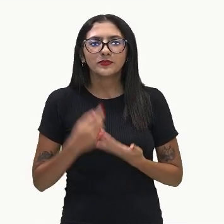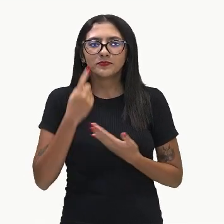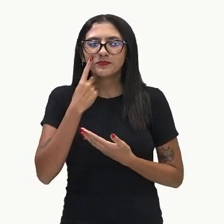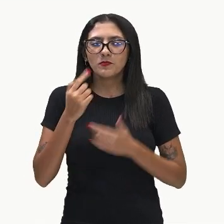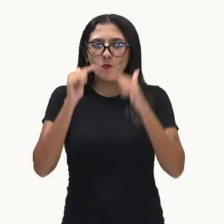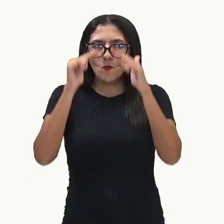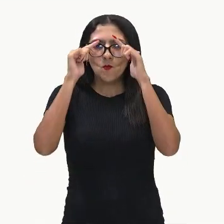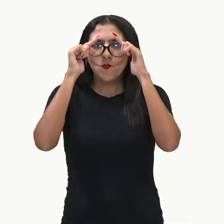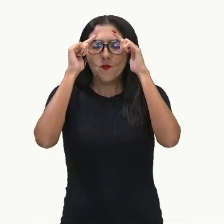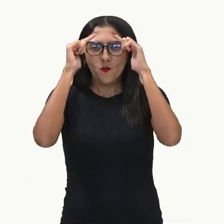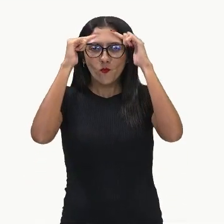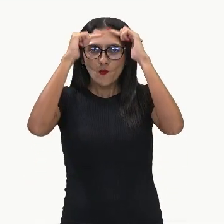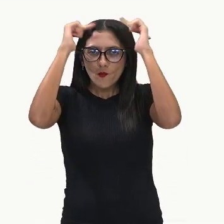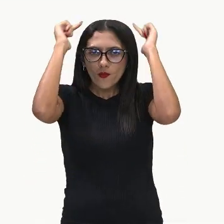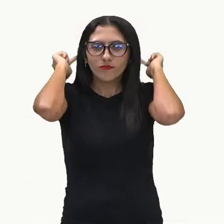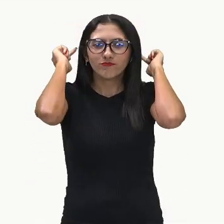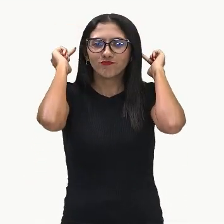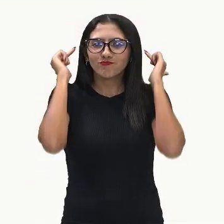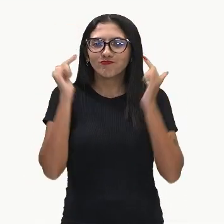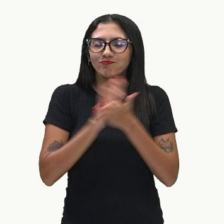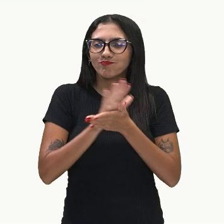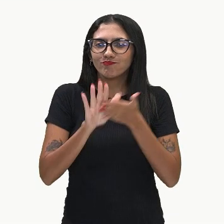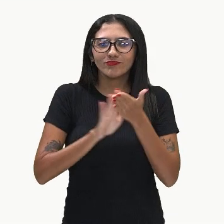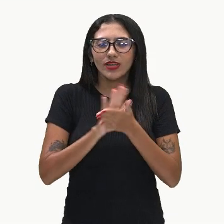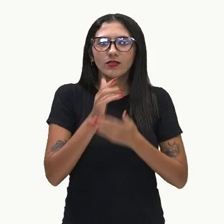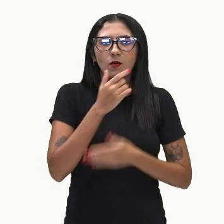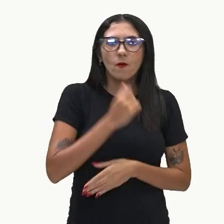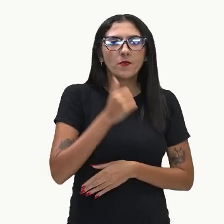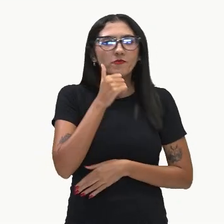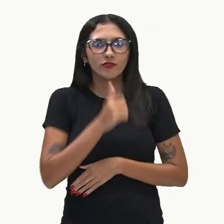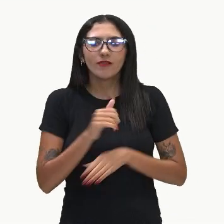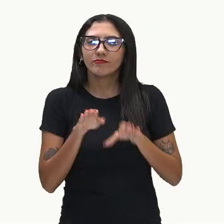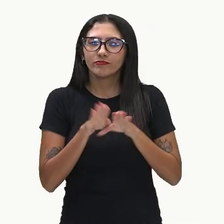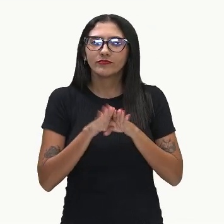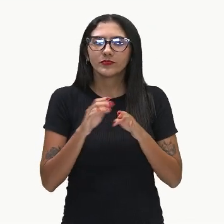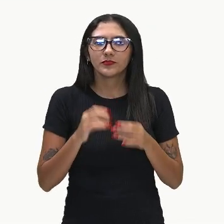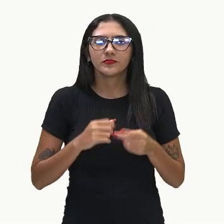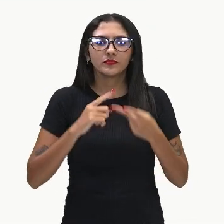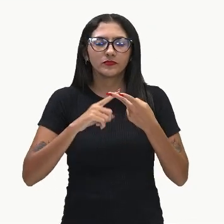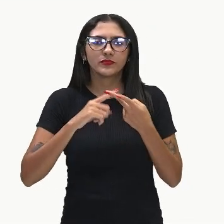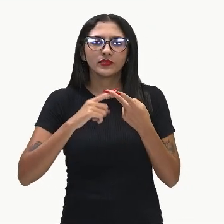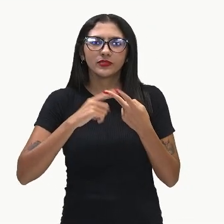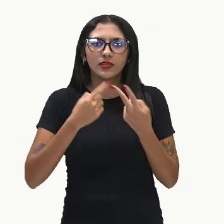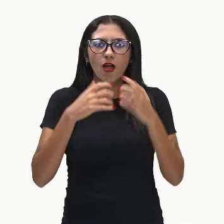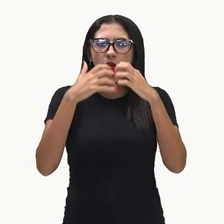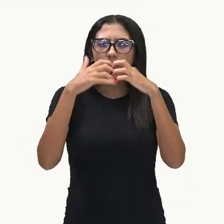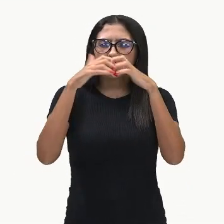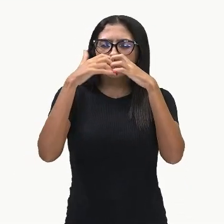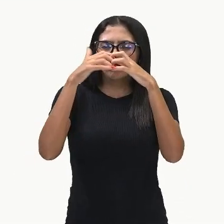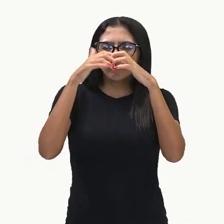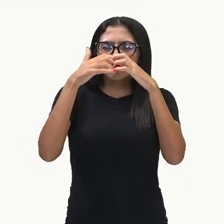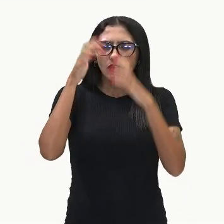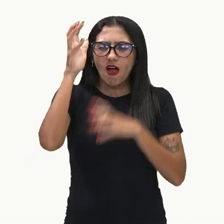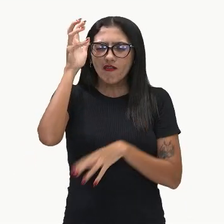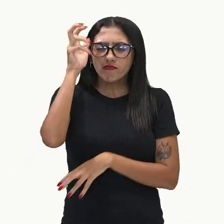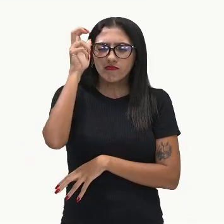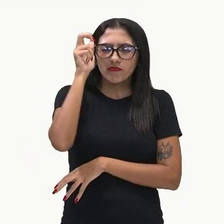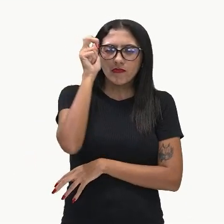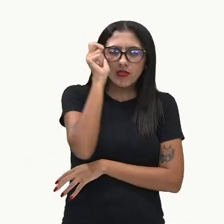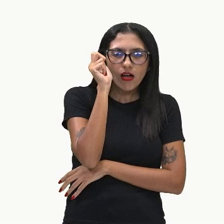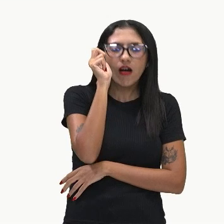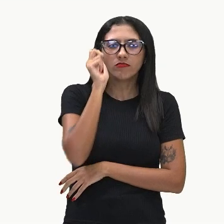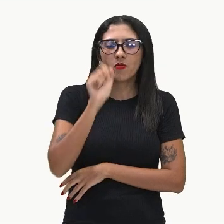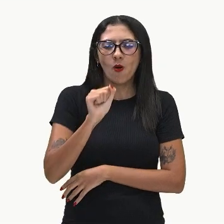mesmo, ele começa a perder o cabelo, o homem ou a mulher. Acidente vascular cerebral, né? O AVC, olha aí,